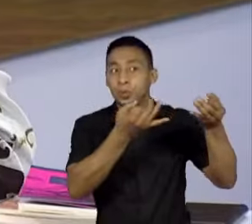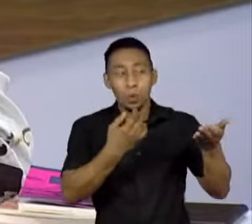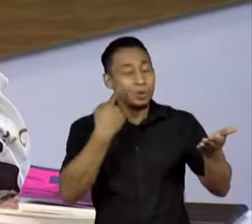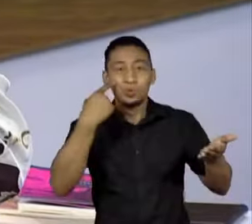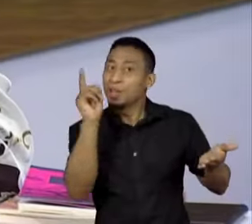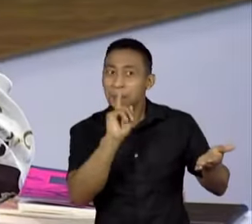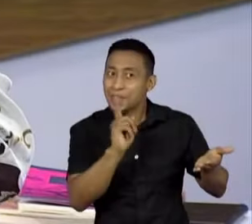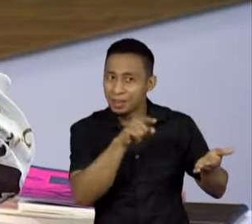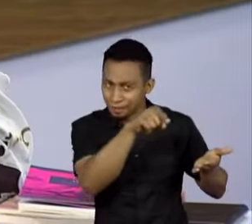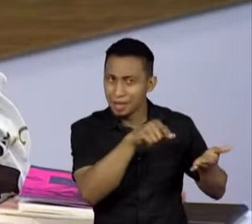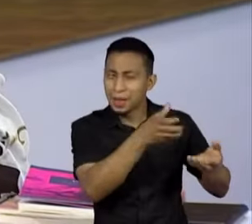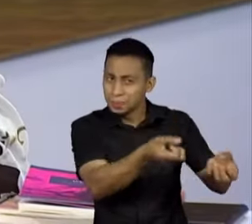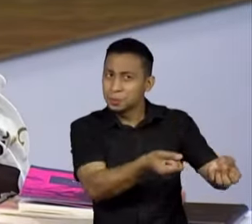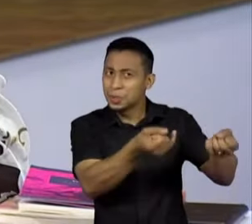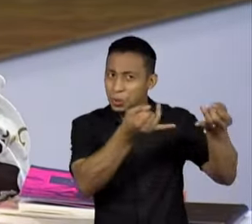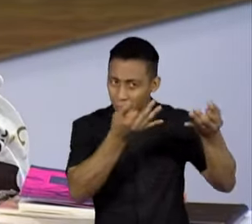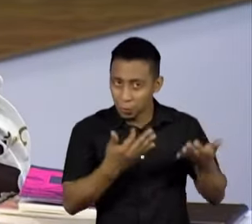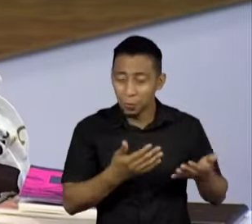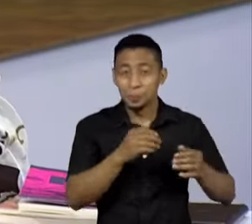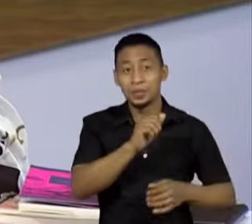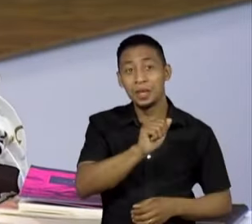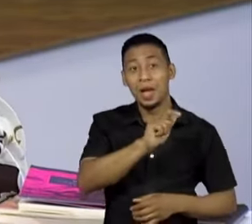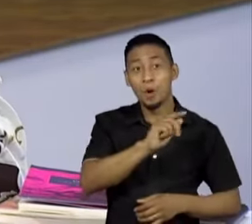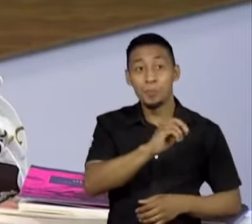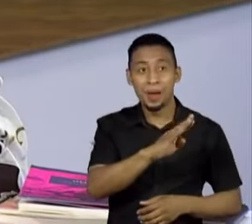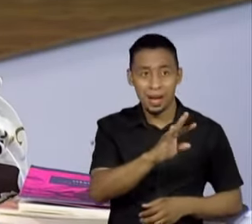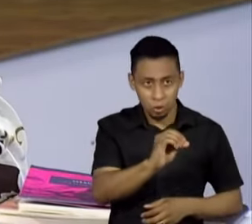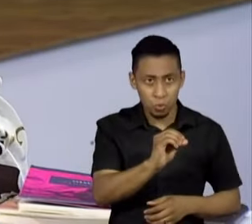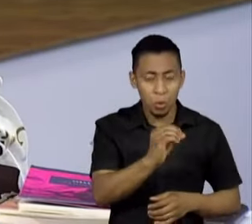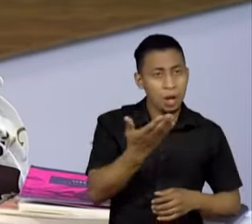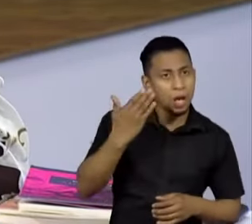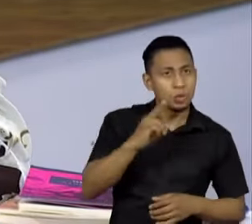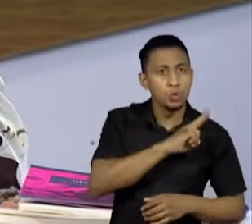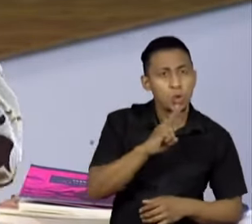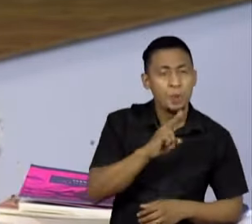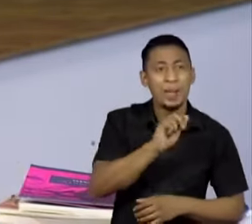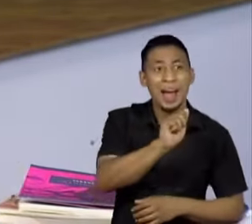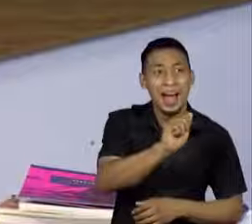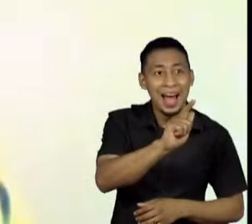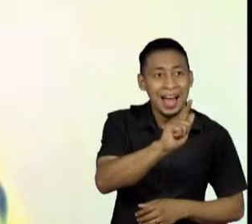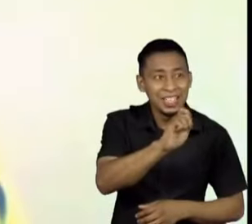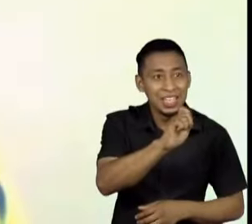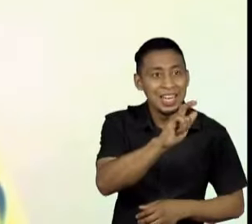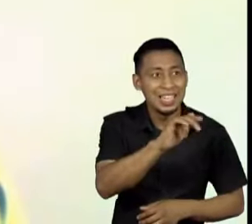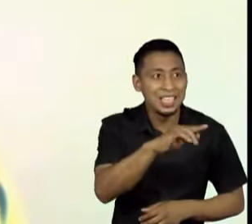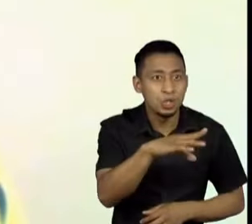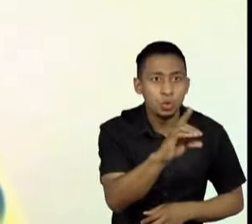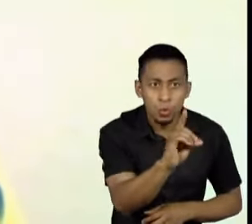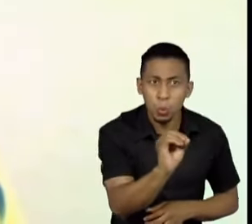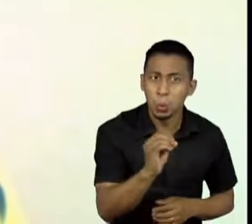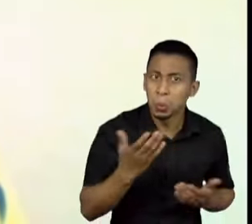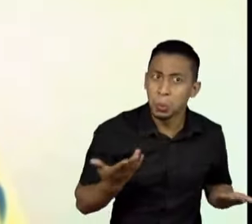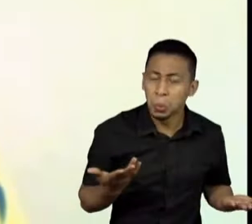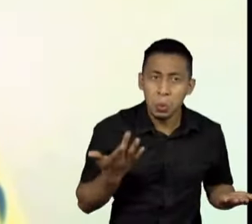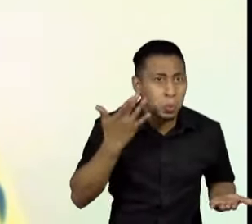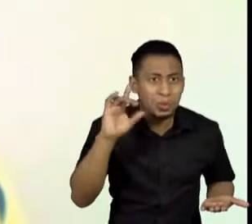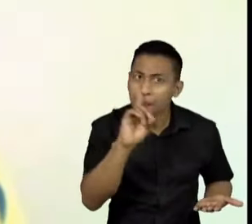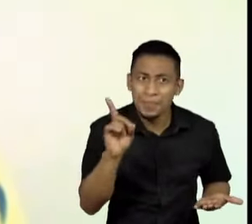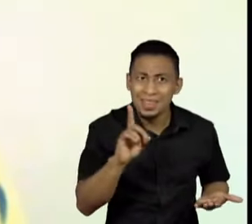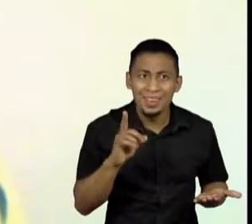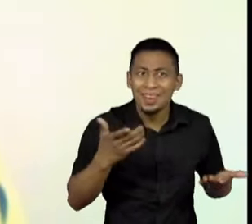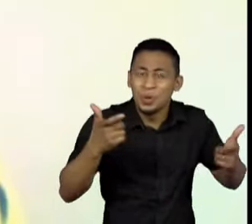se foi ignorante, eu não sabia que o Albert Camus era argelino. ele era da Argélia, sabe? Isso foi